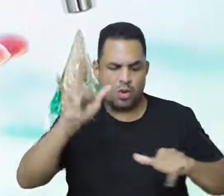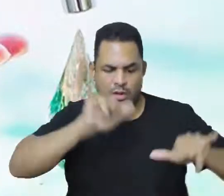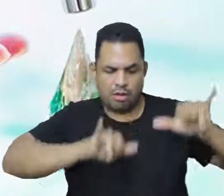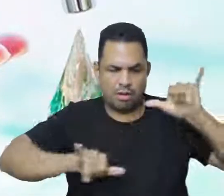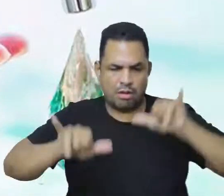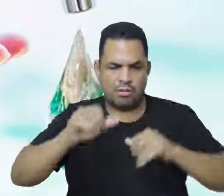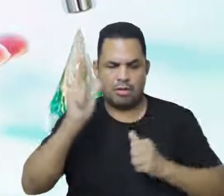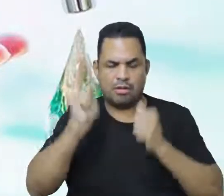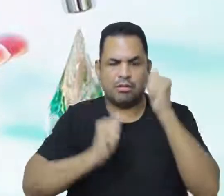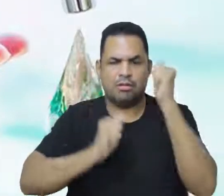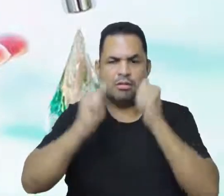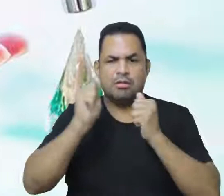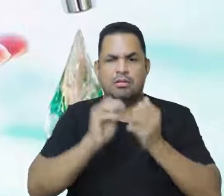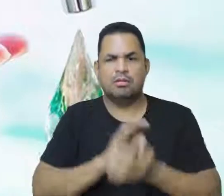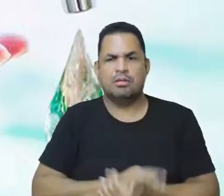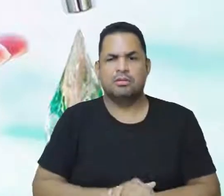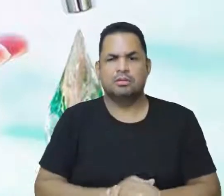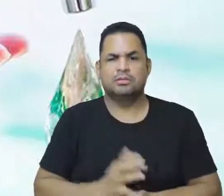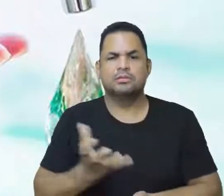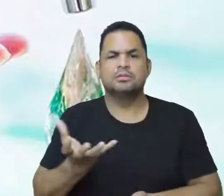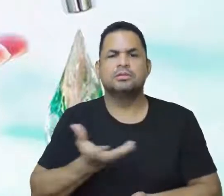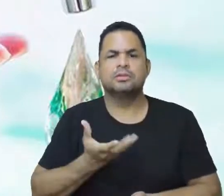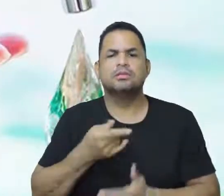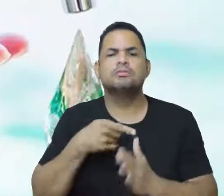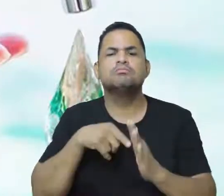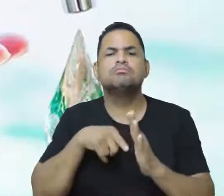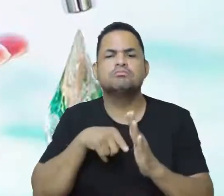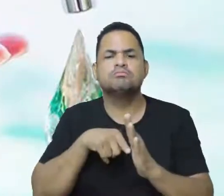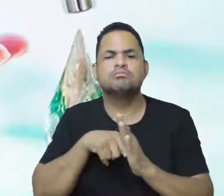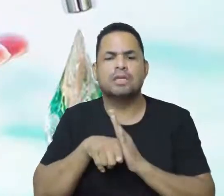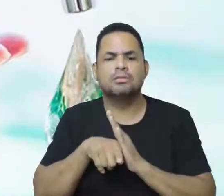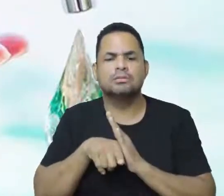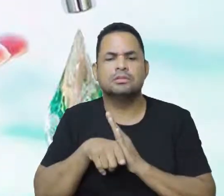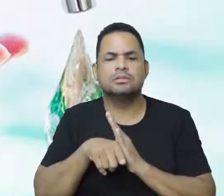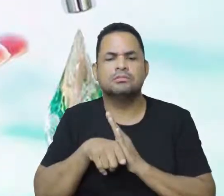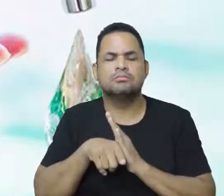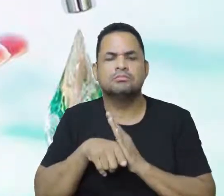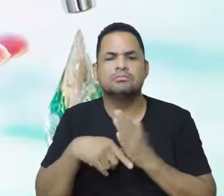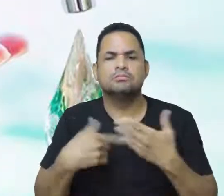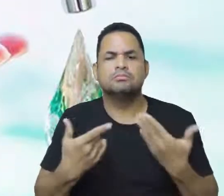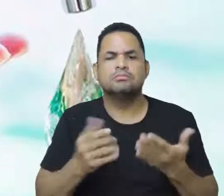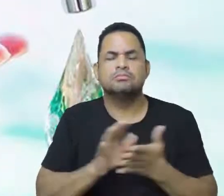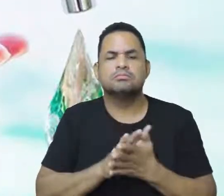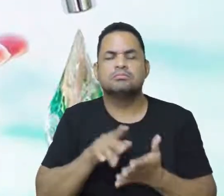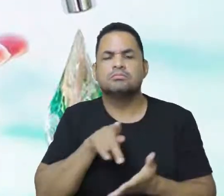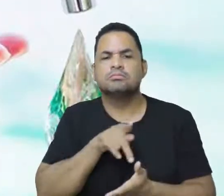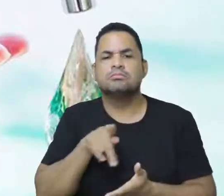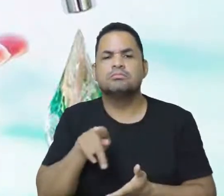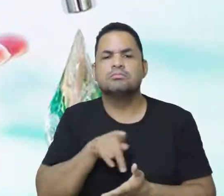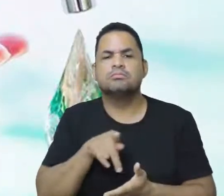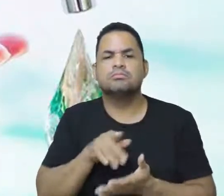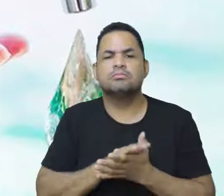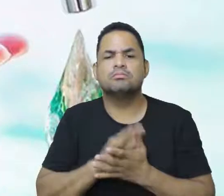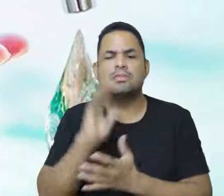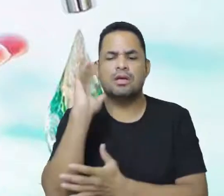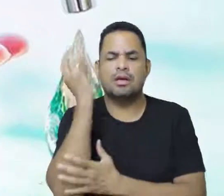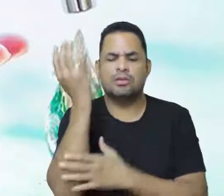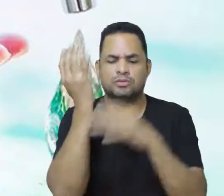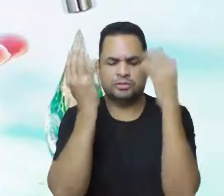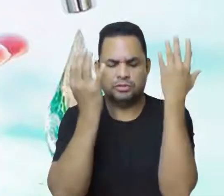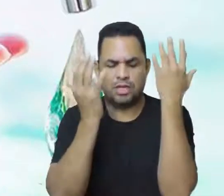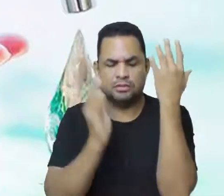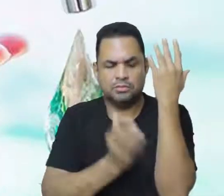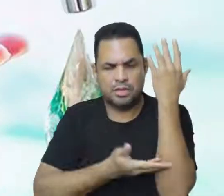Você está querendo perguntar algo? Pode perguntar. Professor, o desmatamento da